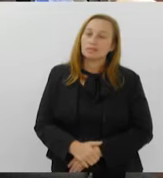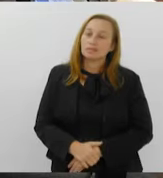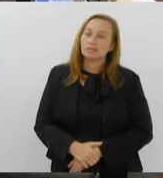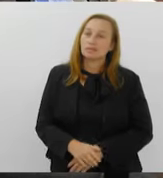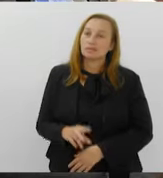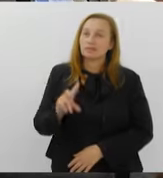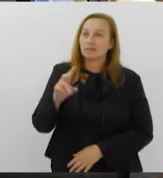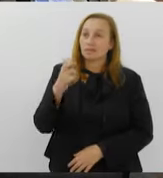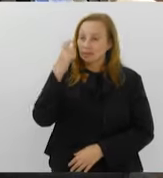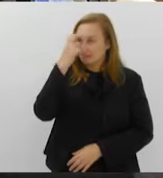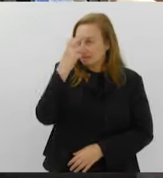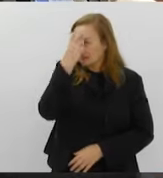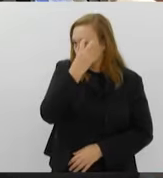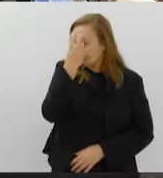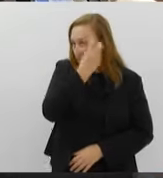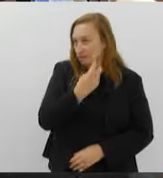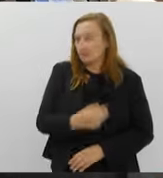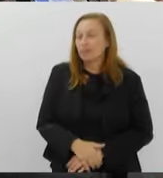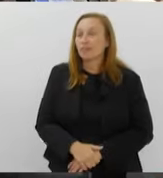Verônica Lima, nossa nobre deputada.